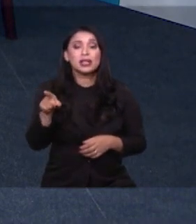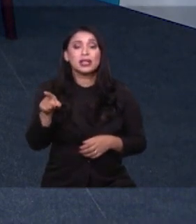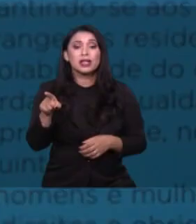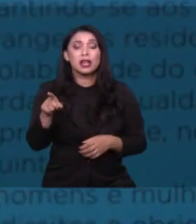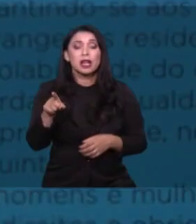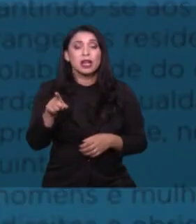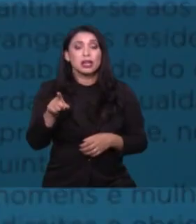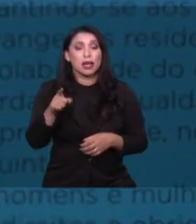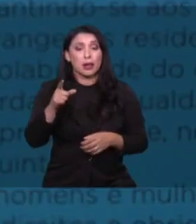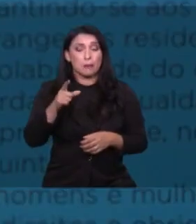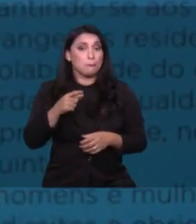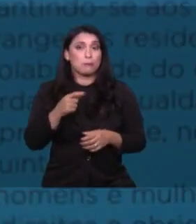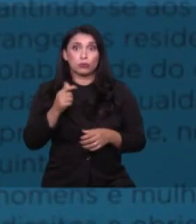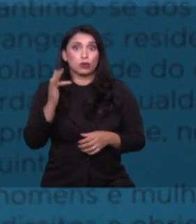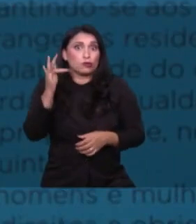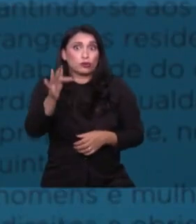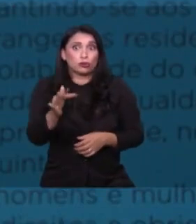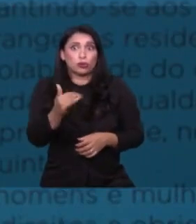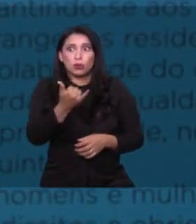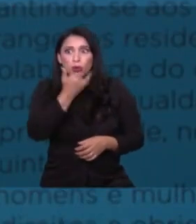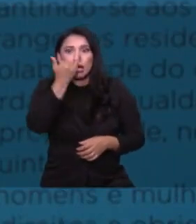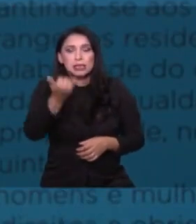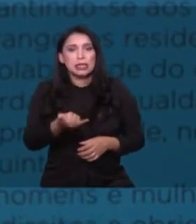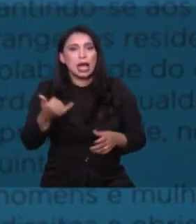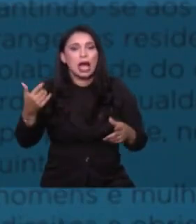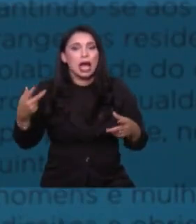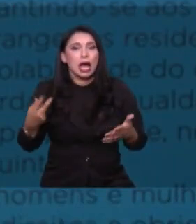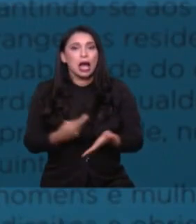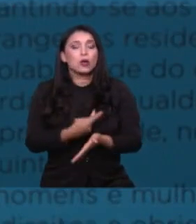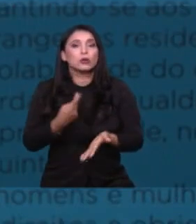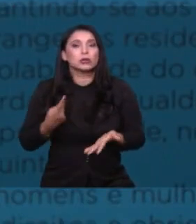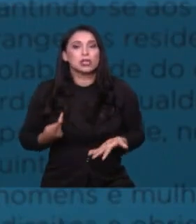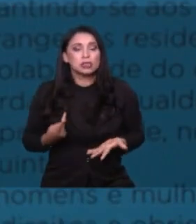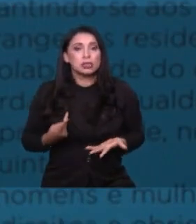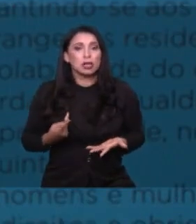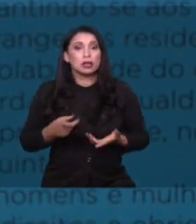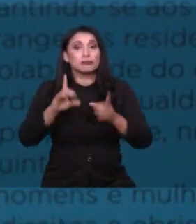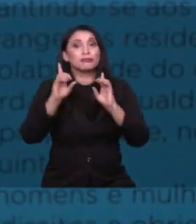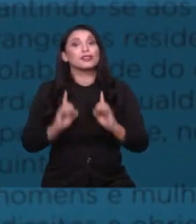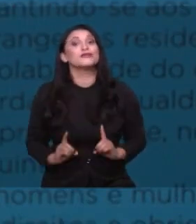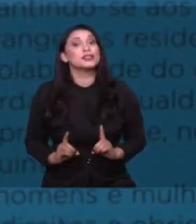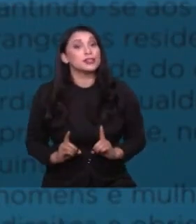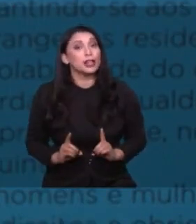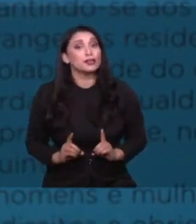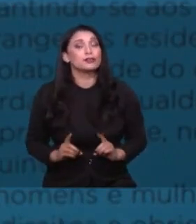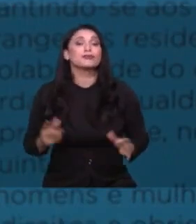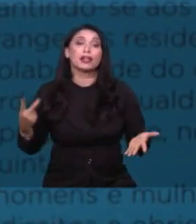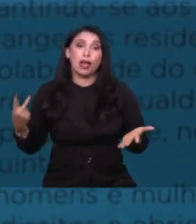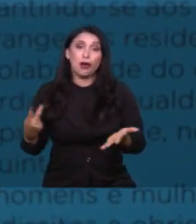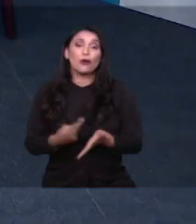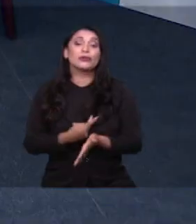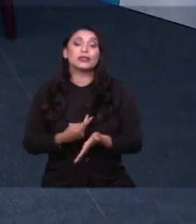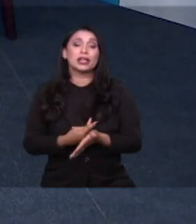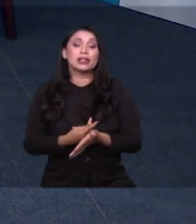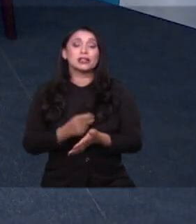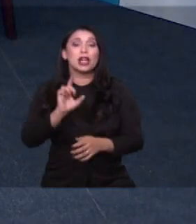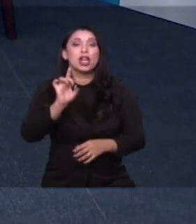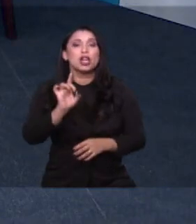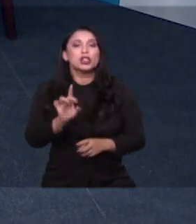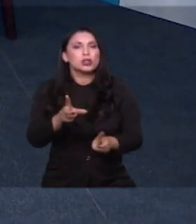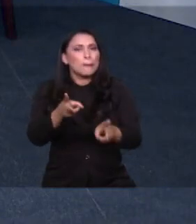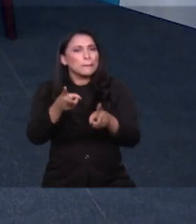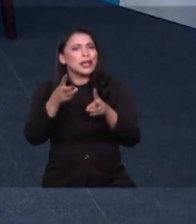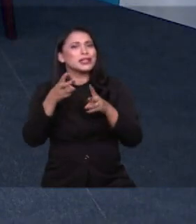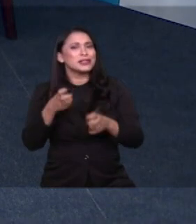tornar uma pessoa com deficiência, não ser uma deficiência congênita. E isso acontece muito, você só vê